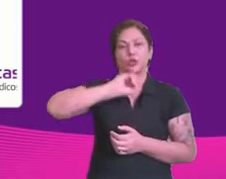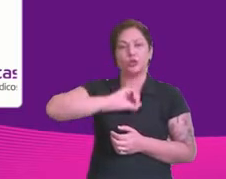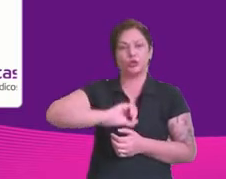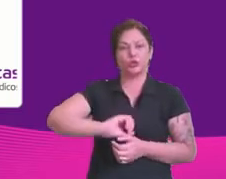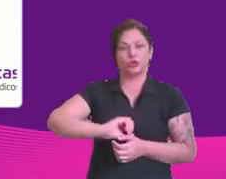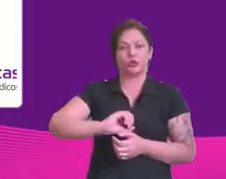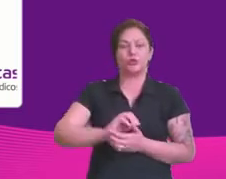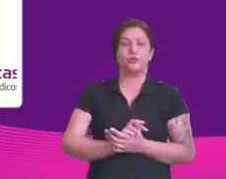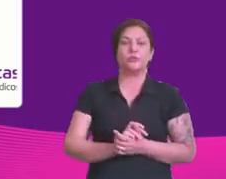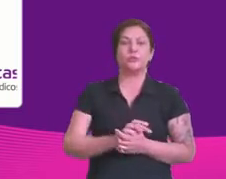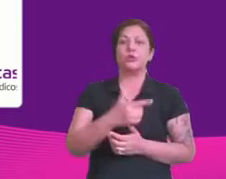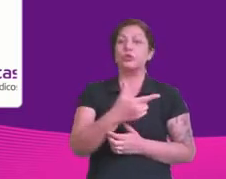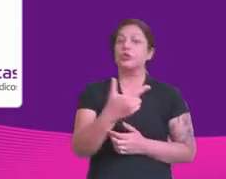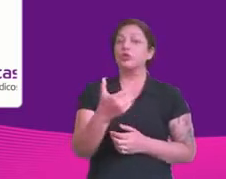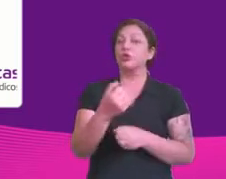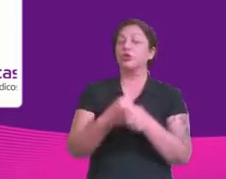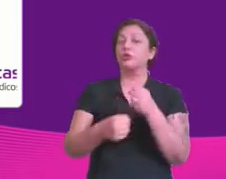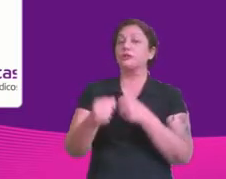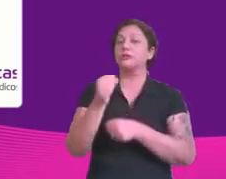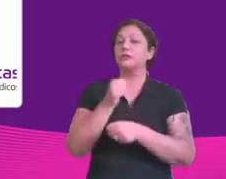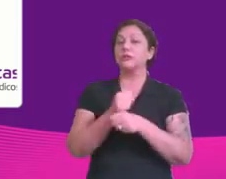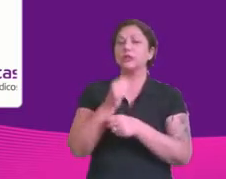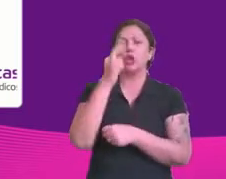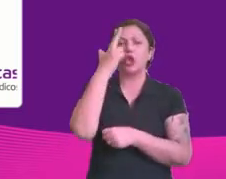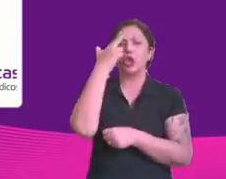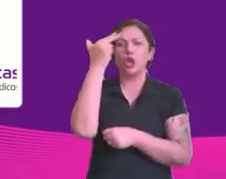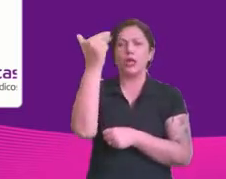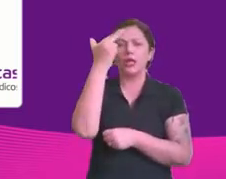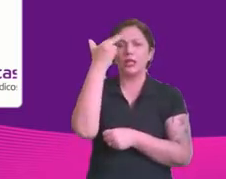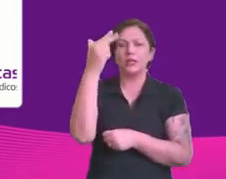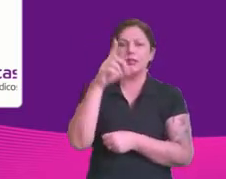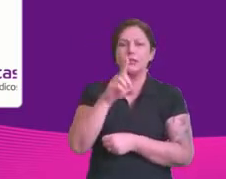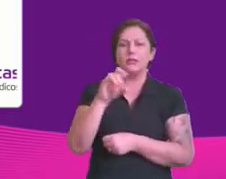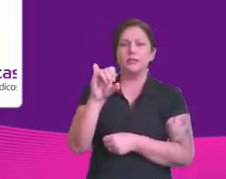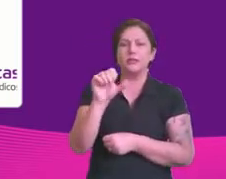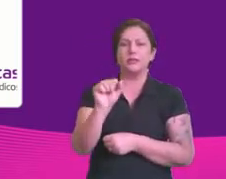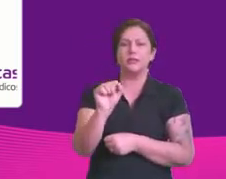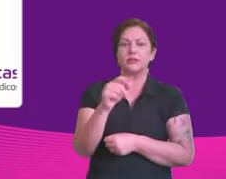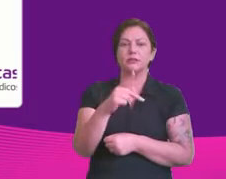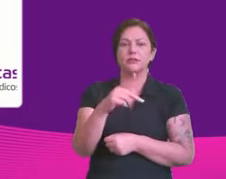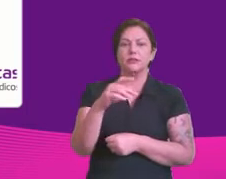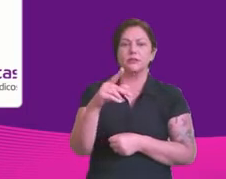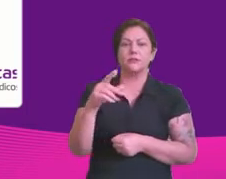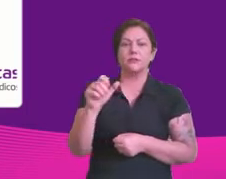normal, dispepsia persistente há pelo menos 3 meses,